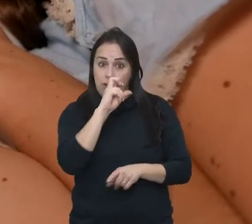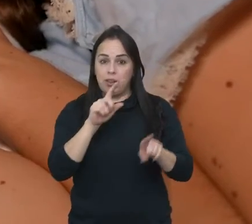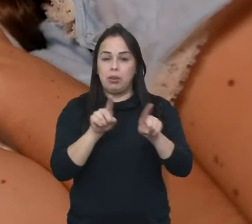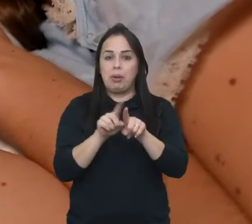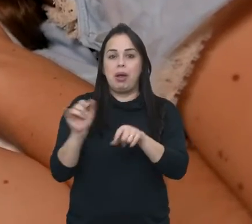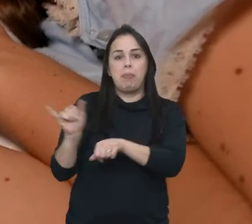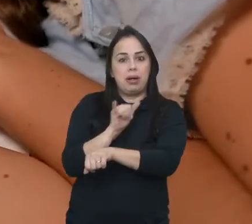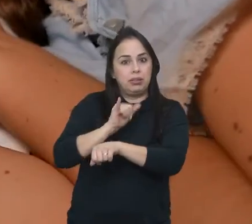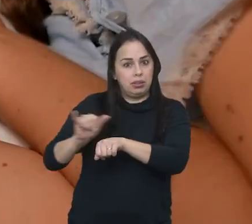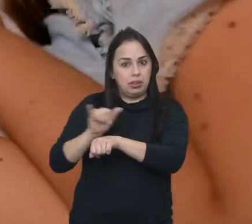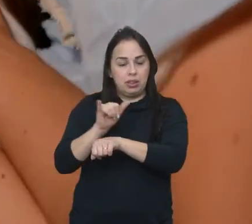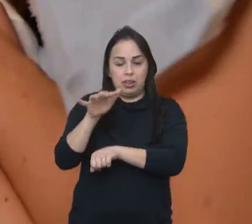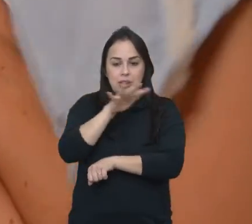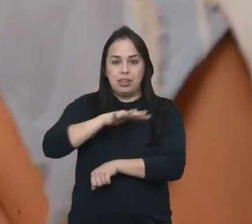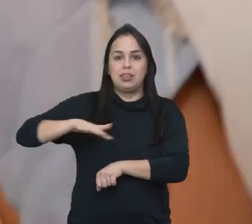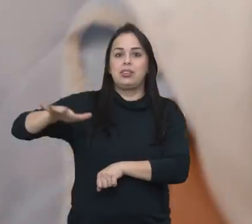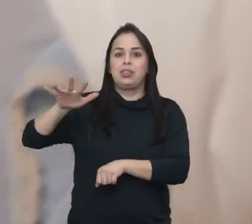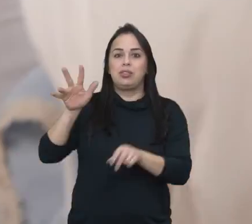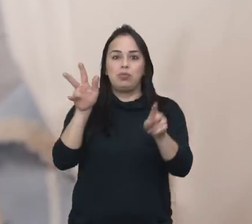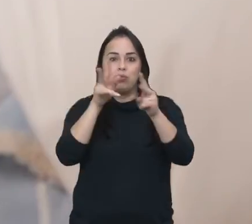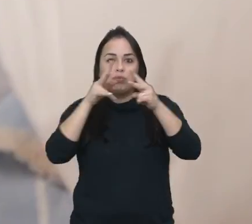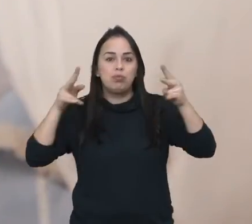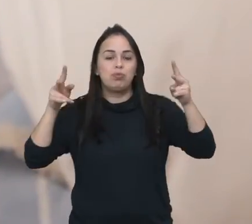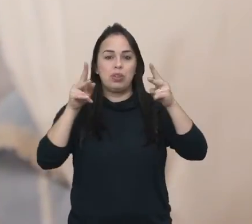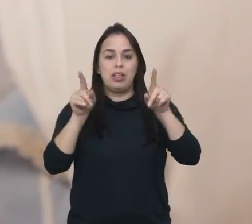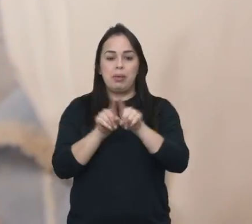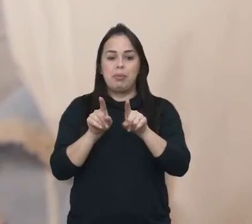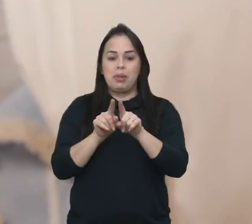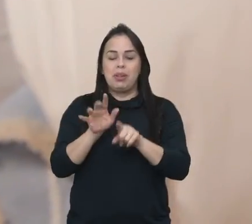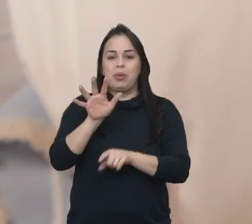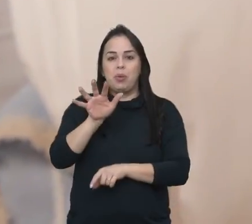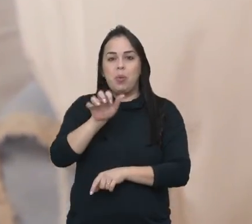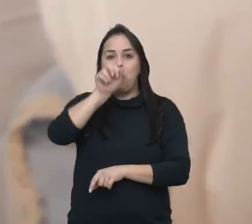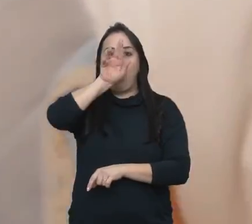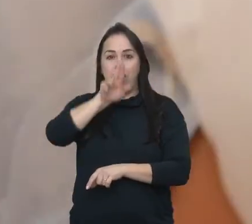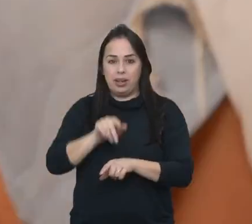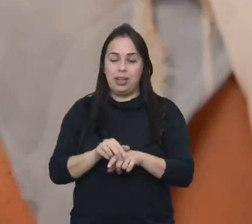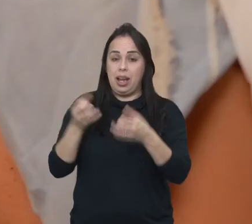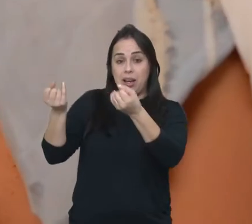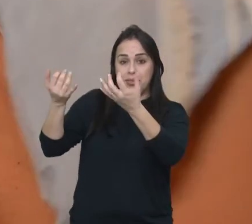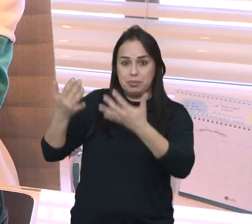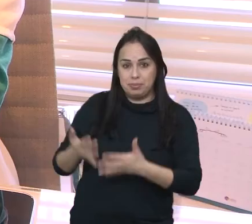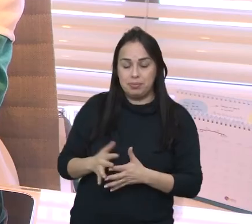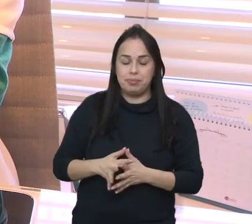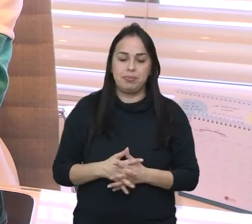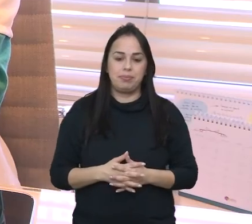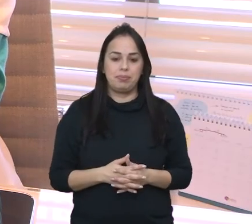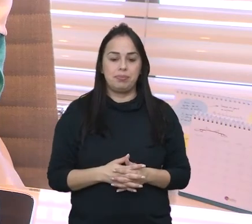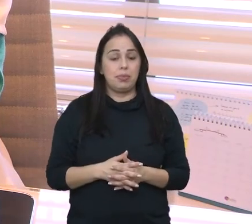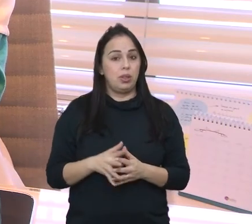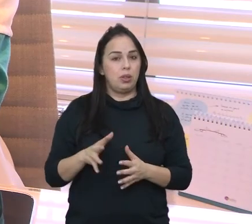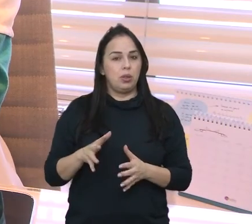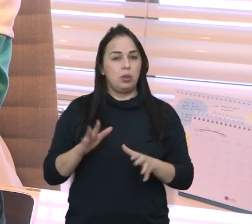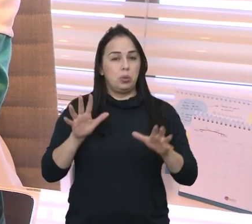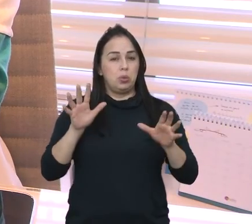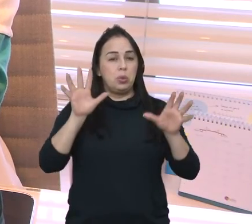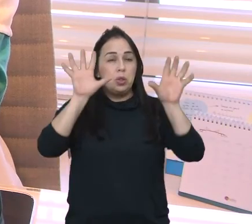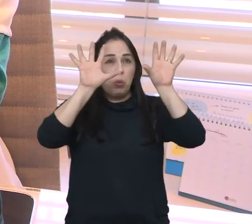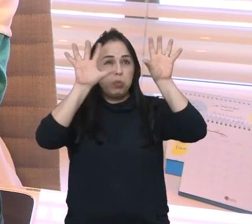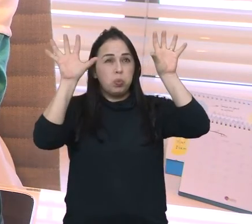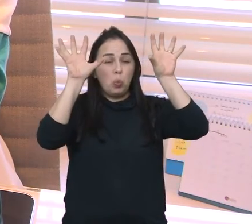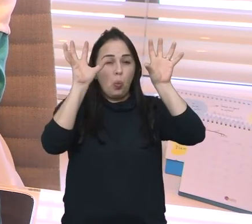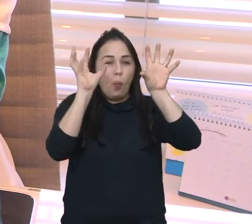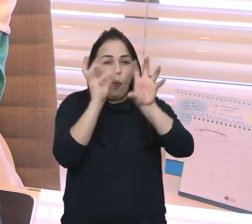para deixar o ambiente mais úmido também são válidas, como explica a doutora Tatiana. Nos dias que a umidade está